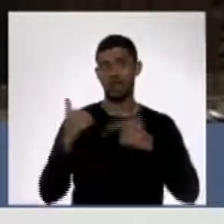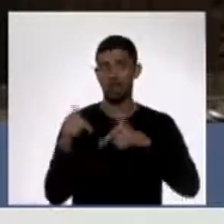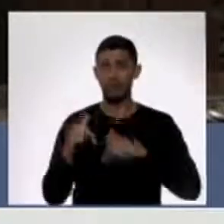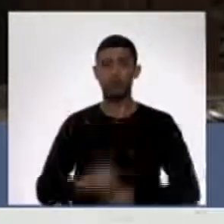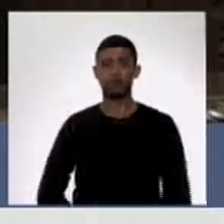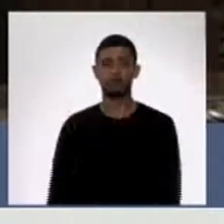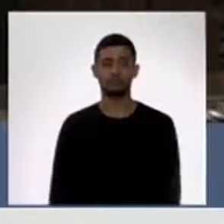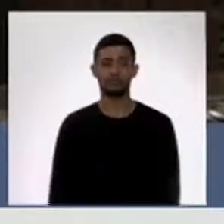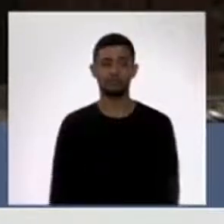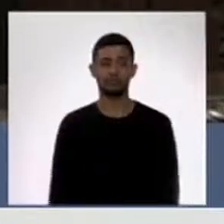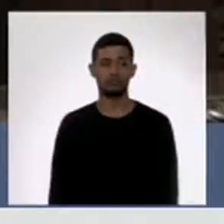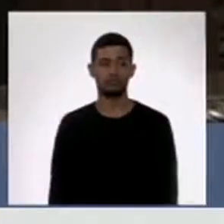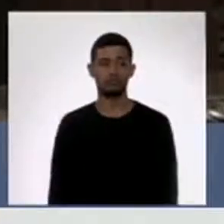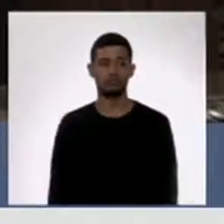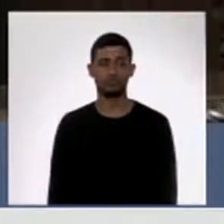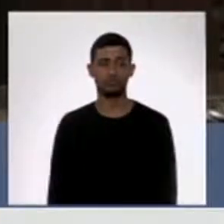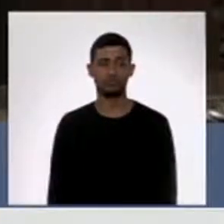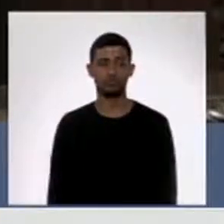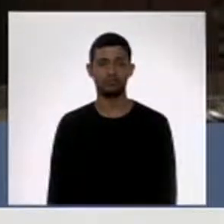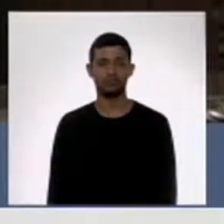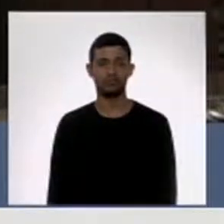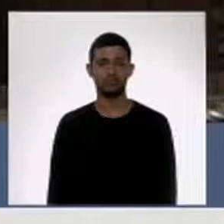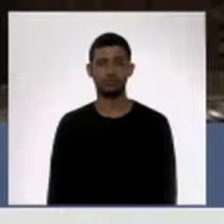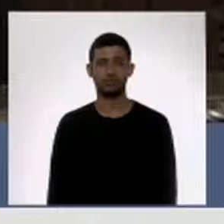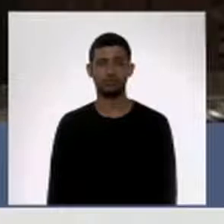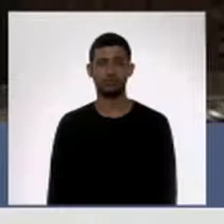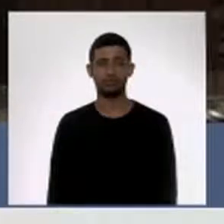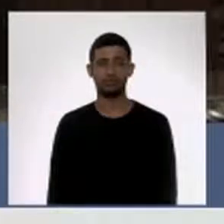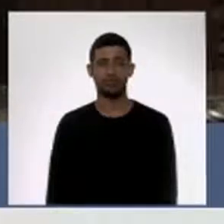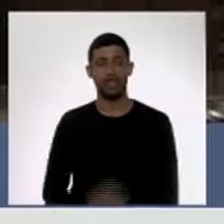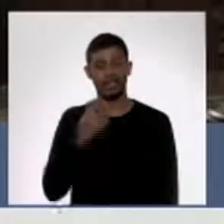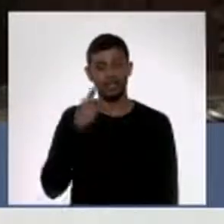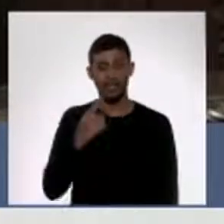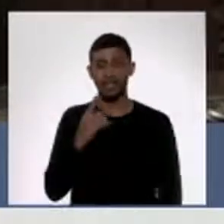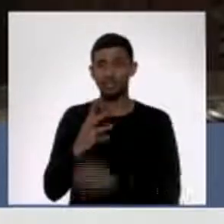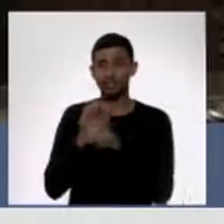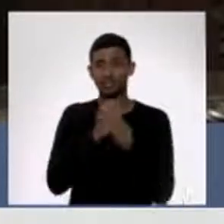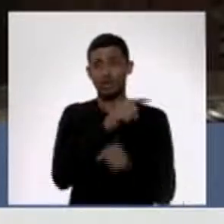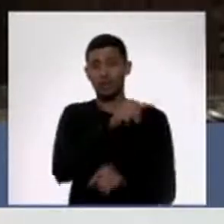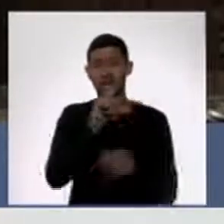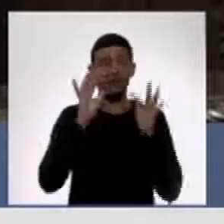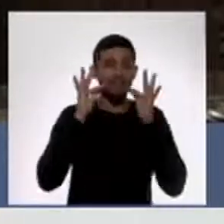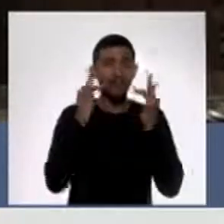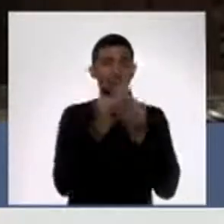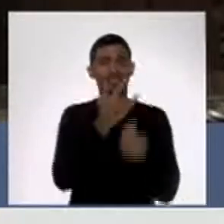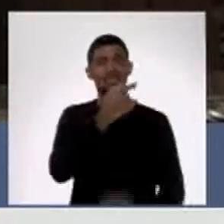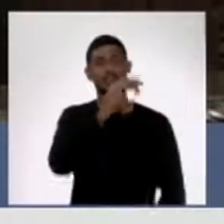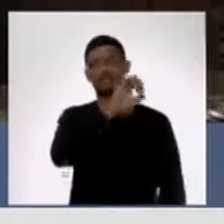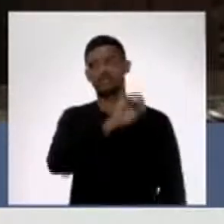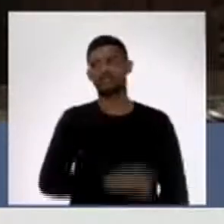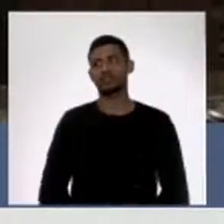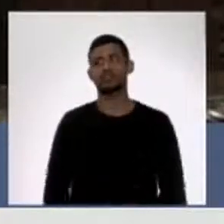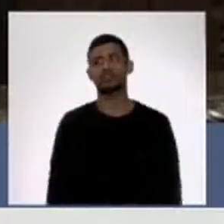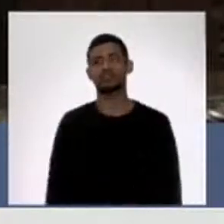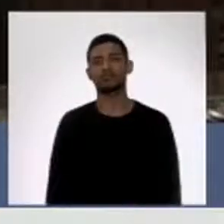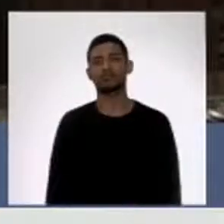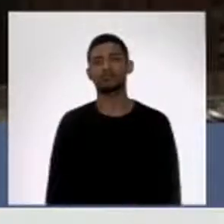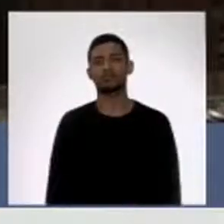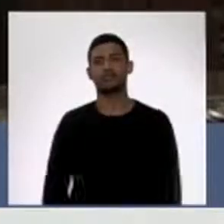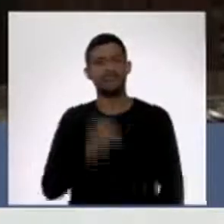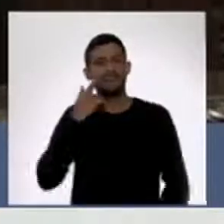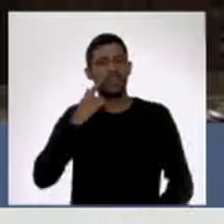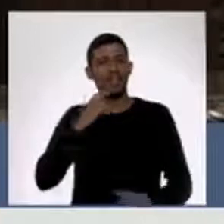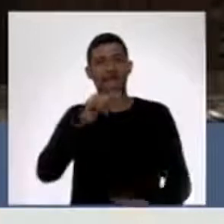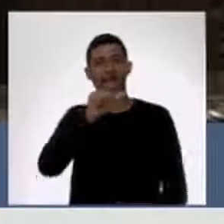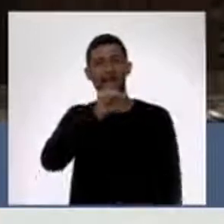vem mantendo a subsistência dessas 70 famílias. O assentamento Terra